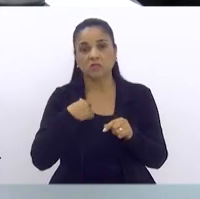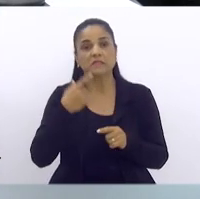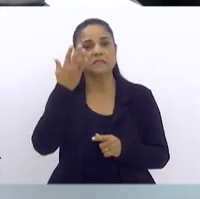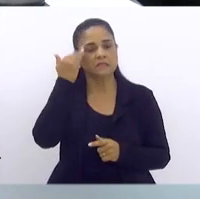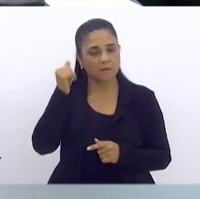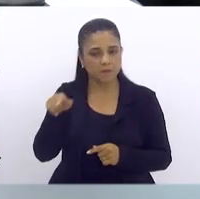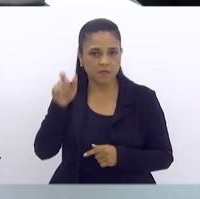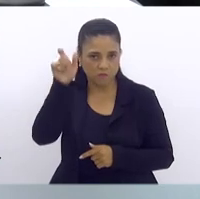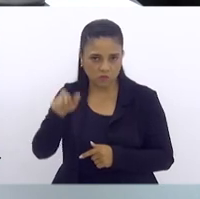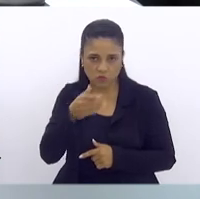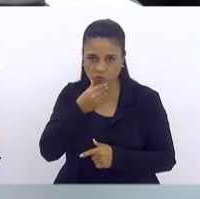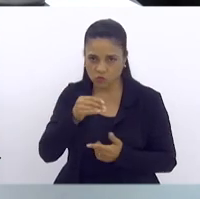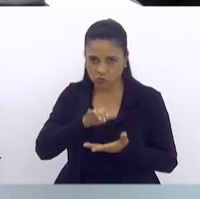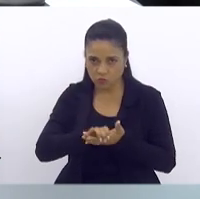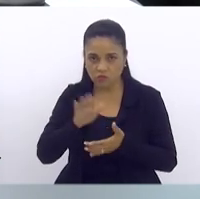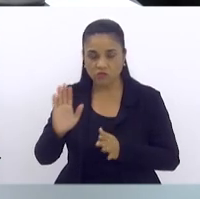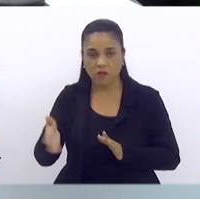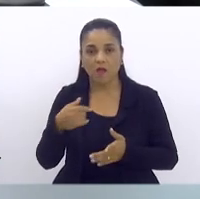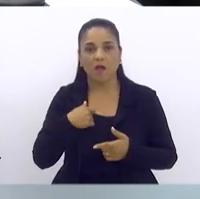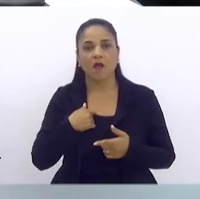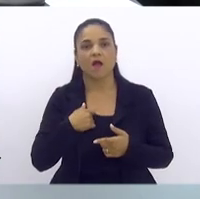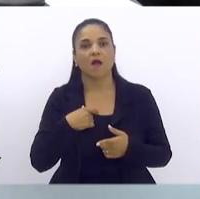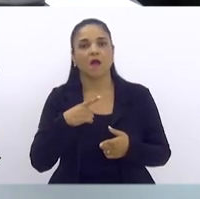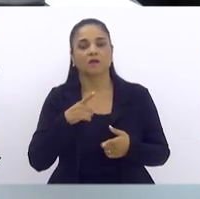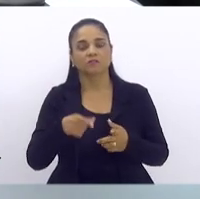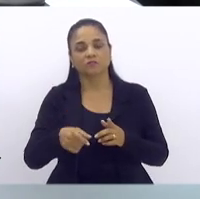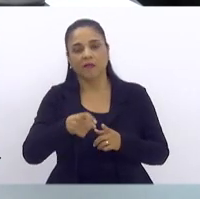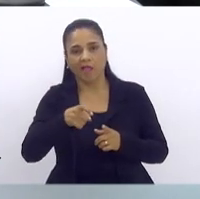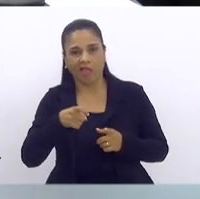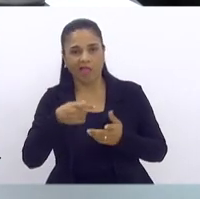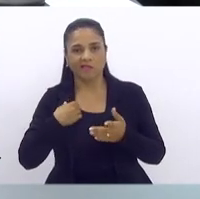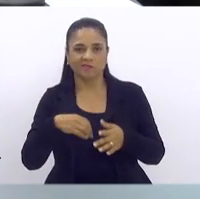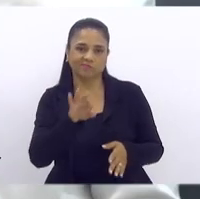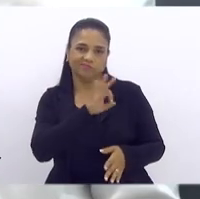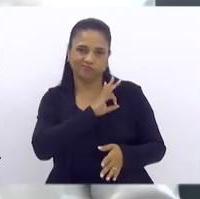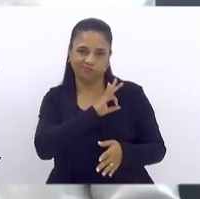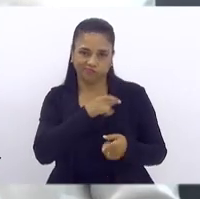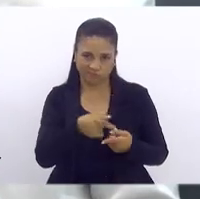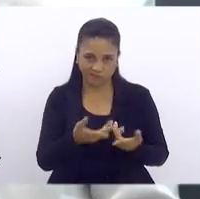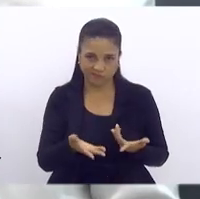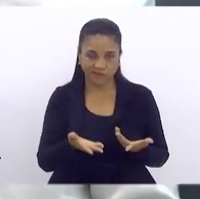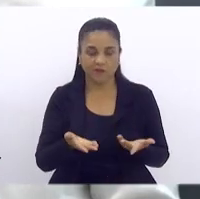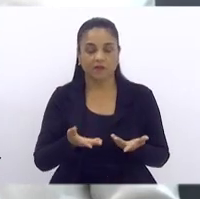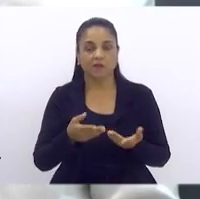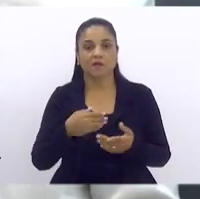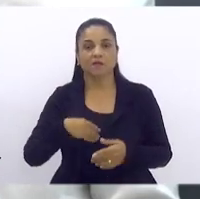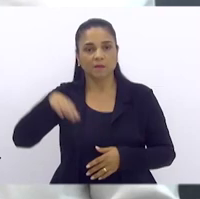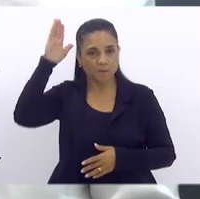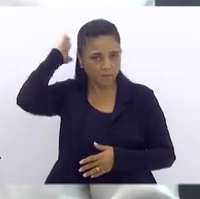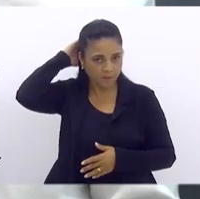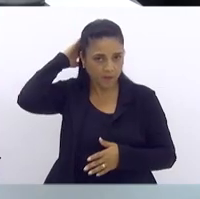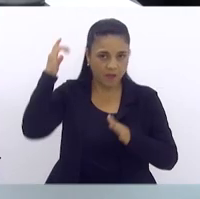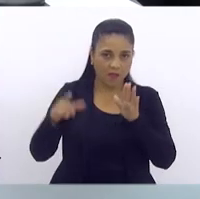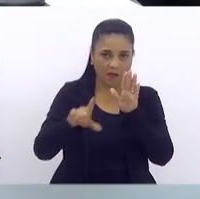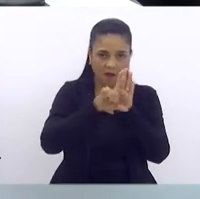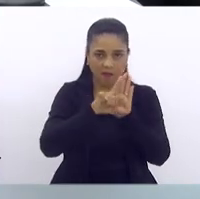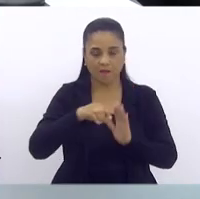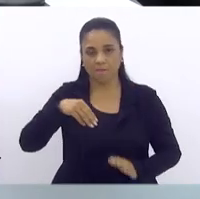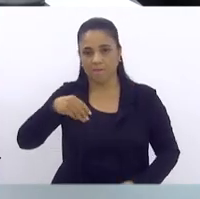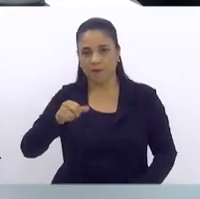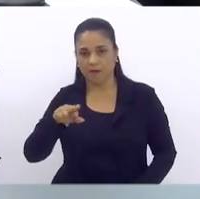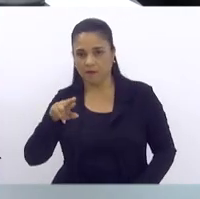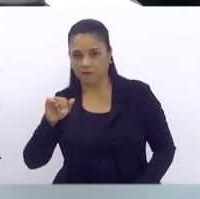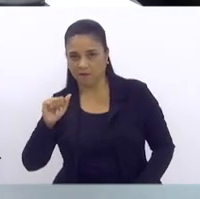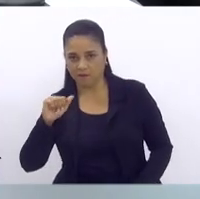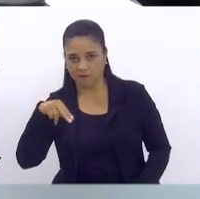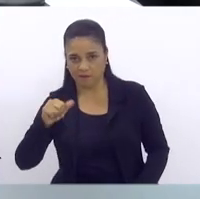foi desvelado, né, nunca foi revelado isso, exatamente isso. Então, na Paraíba, essa Lei Mariana Tomás, ela permite que a vítima ela